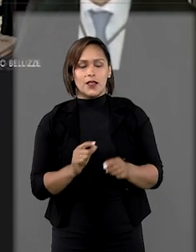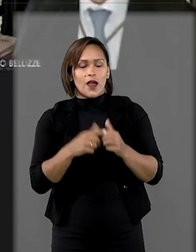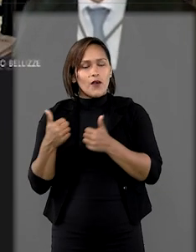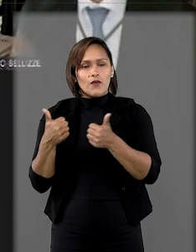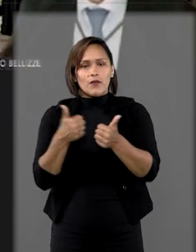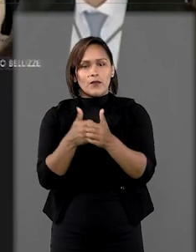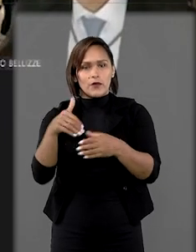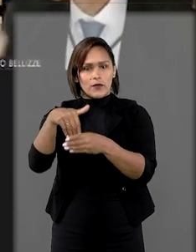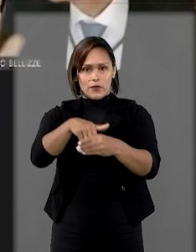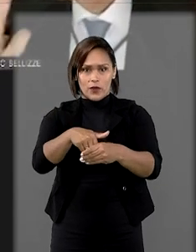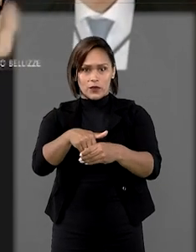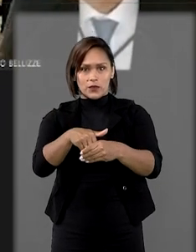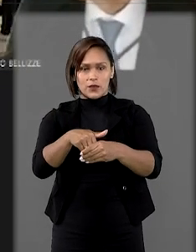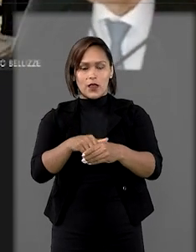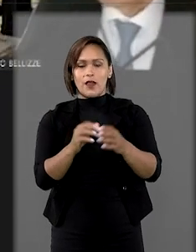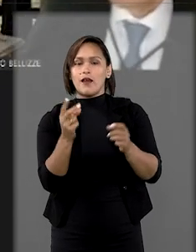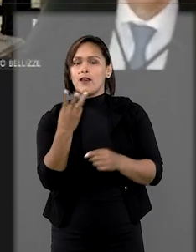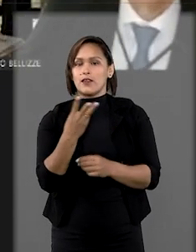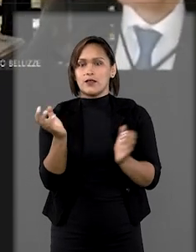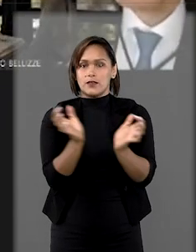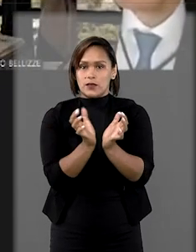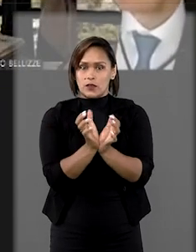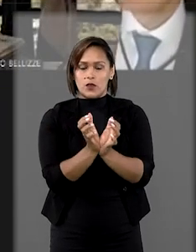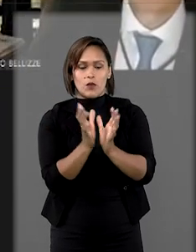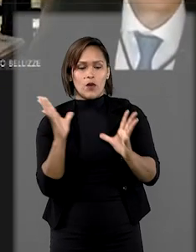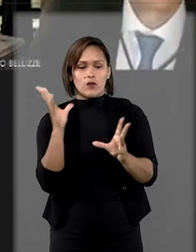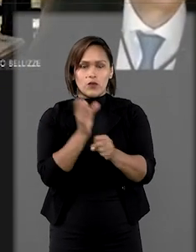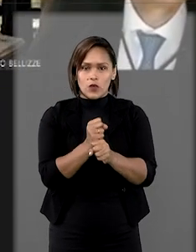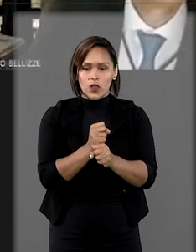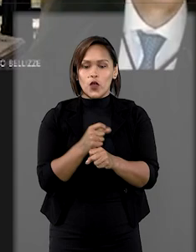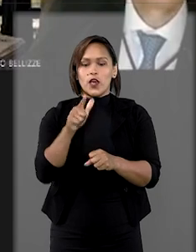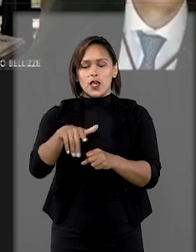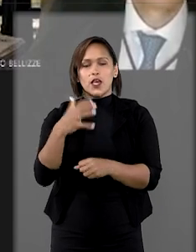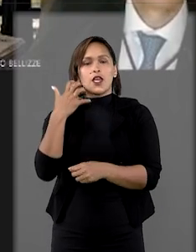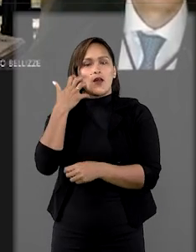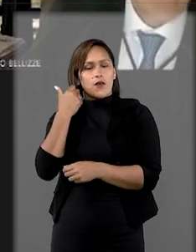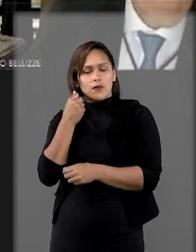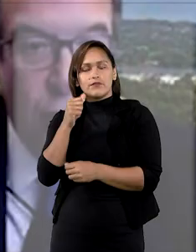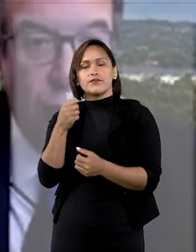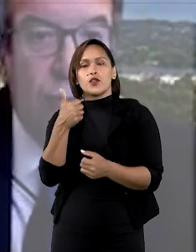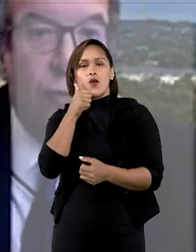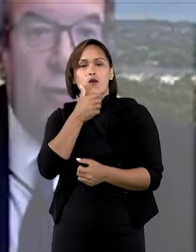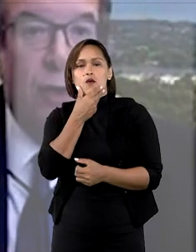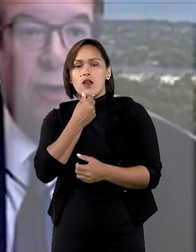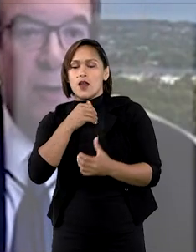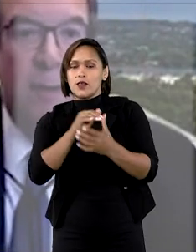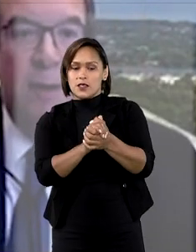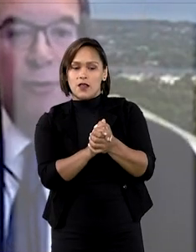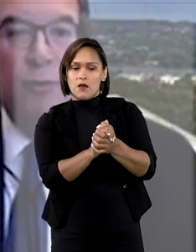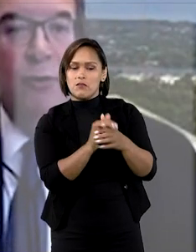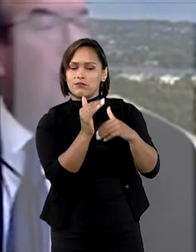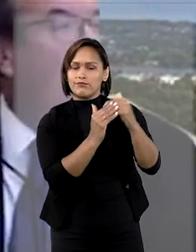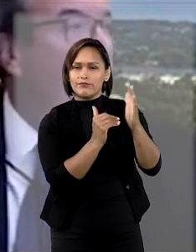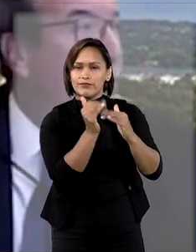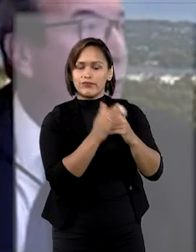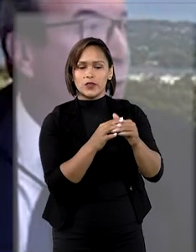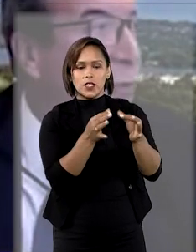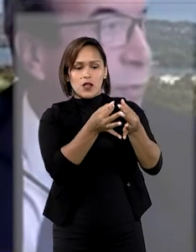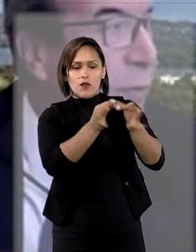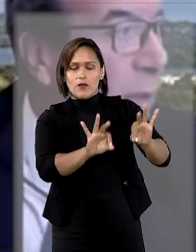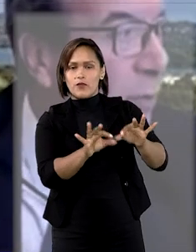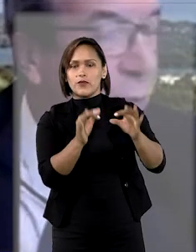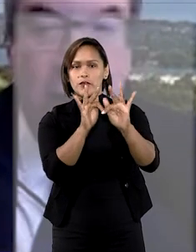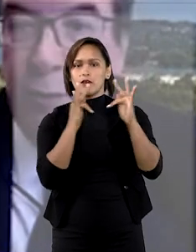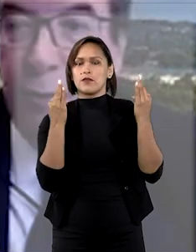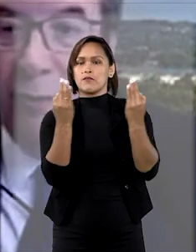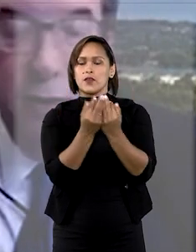Acompanhando o voto da ministra, a terceira turma concluiu que a atitude do casal adotante, ao praticar atos que demonstraram a tentativa de romper os